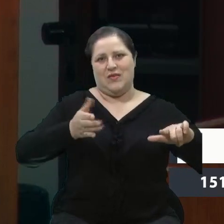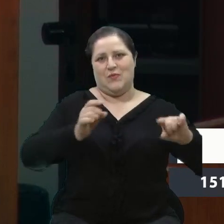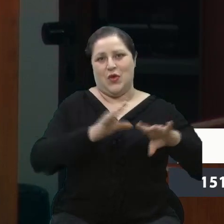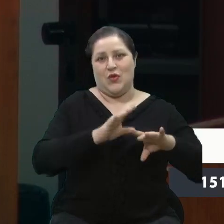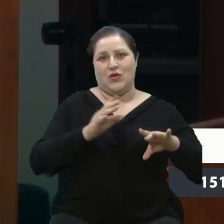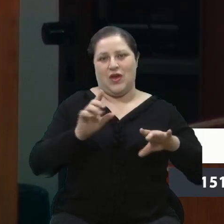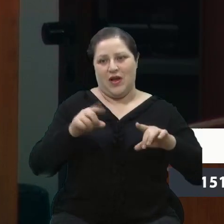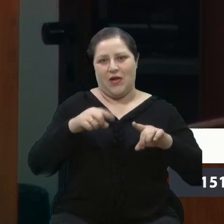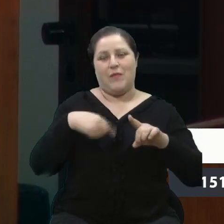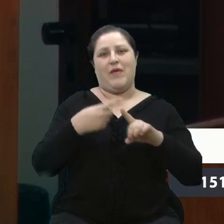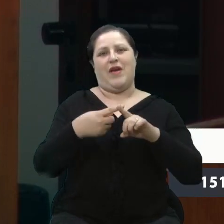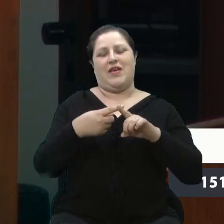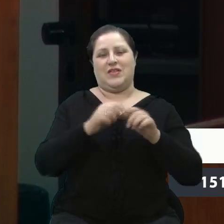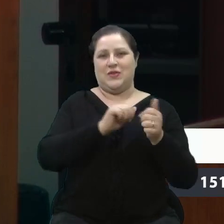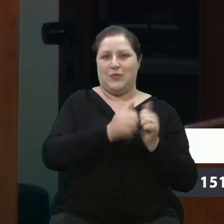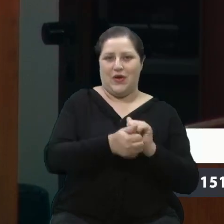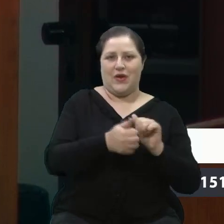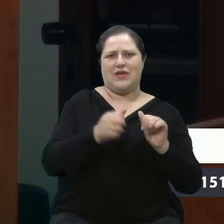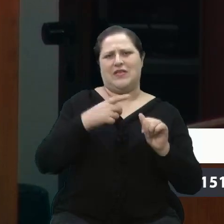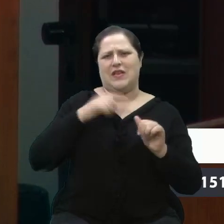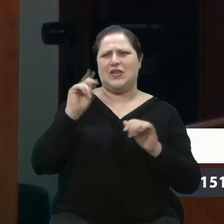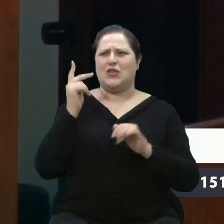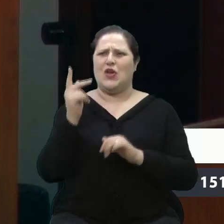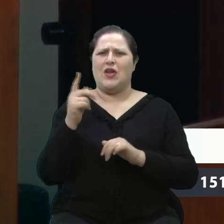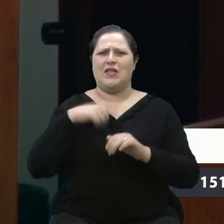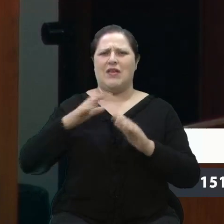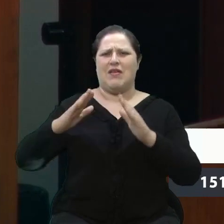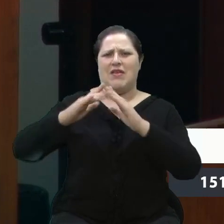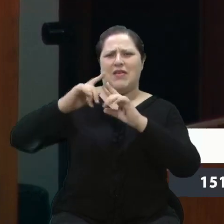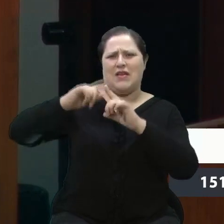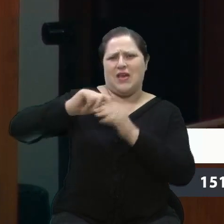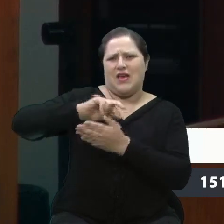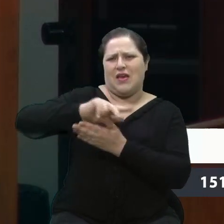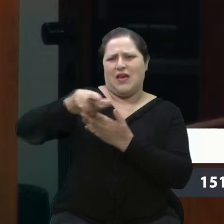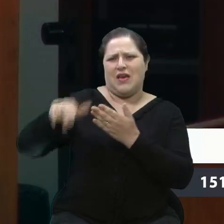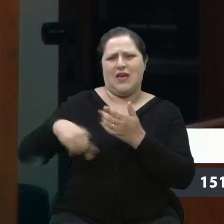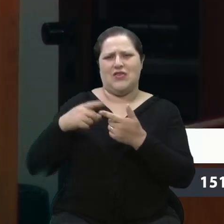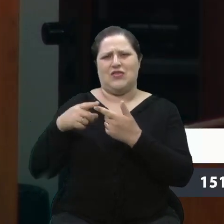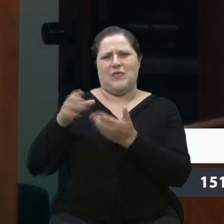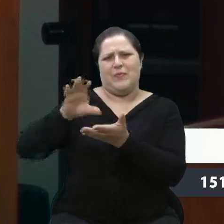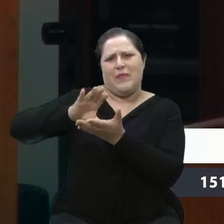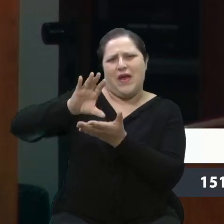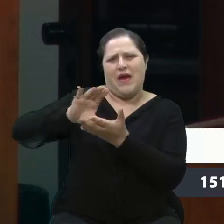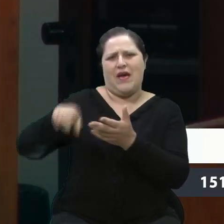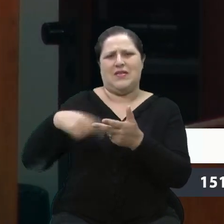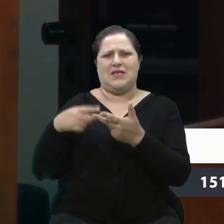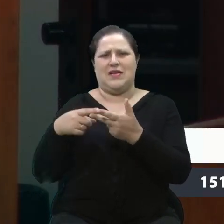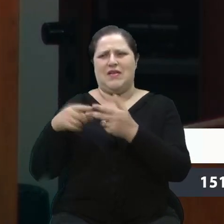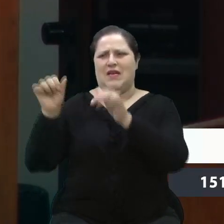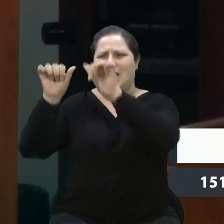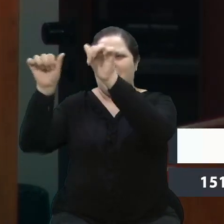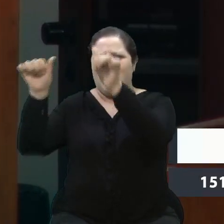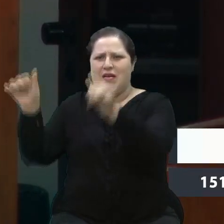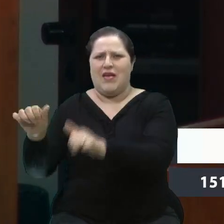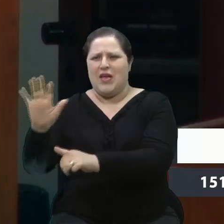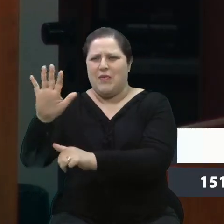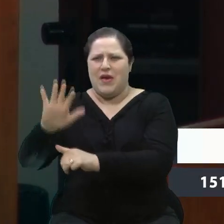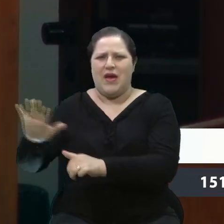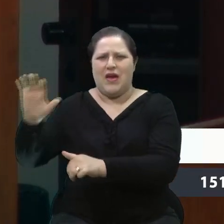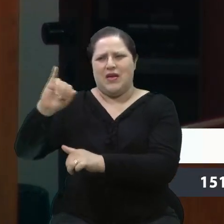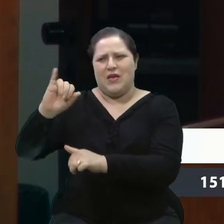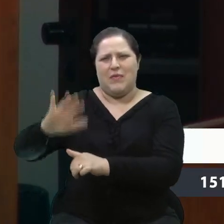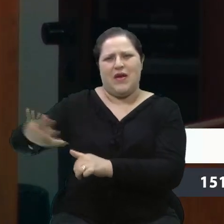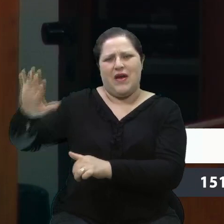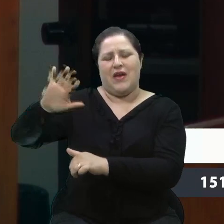as igrejas, com os monumentos, com as praças, enfim, tudo aquilo que envolve o turismo, ele pode ser agregado no turismo